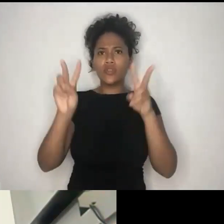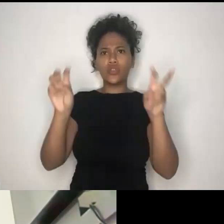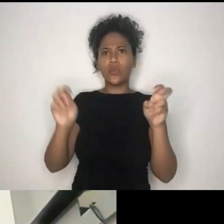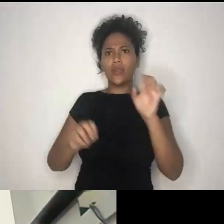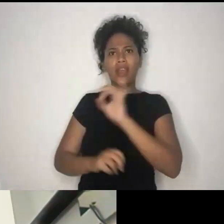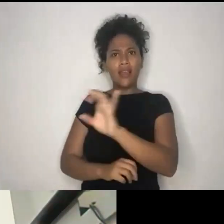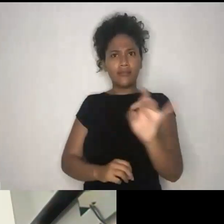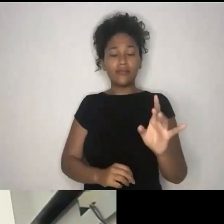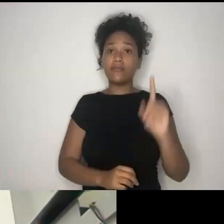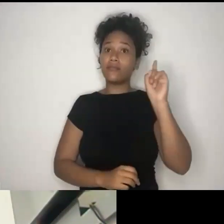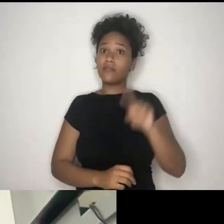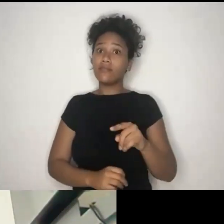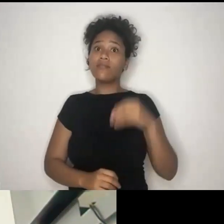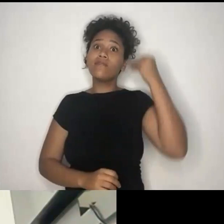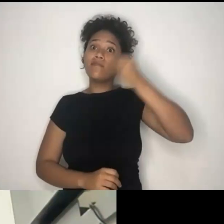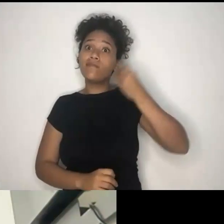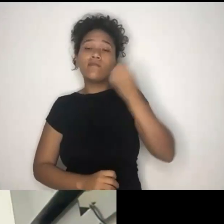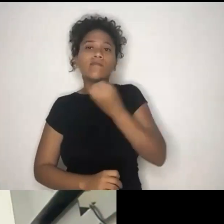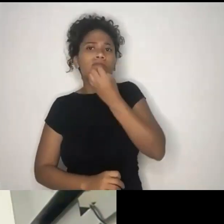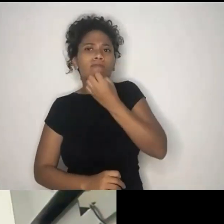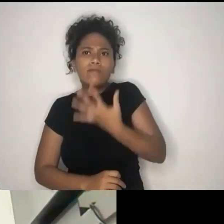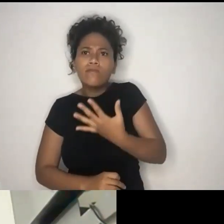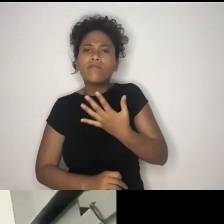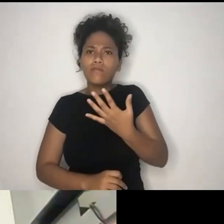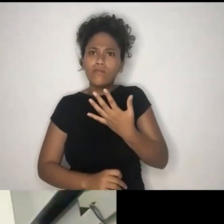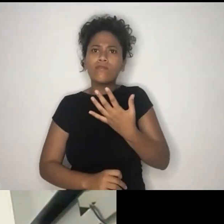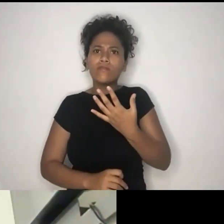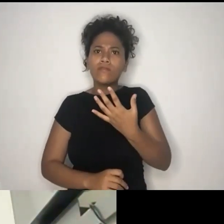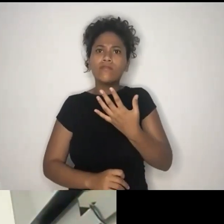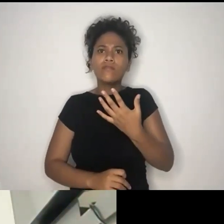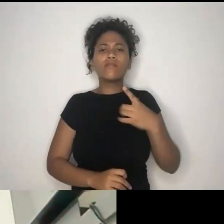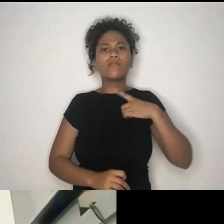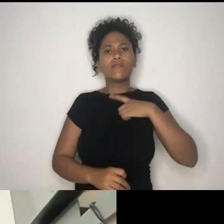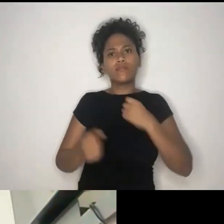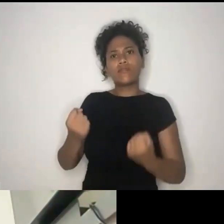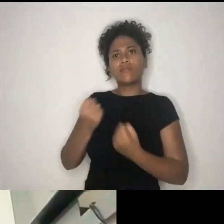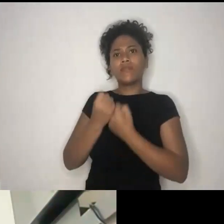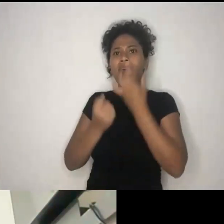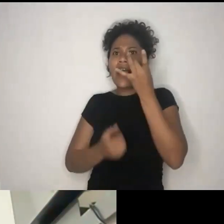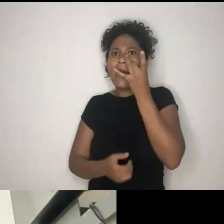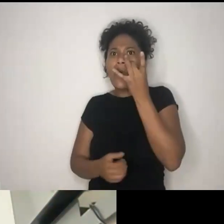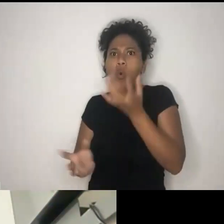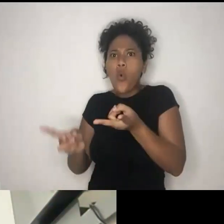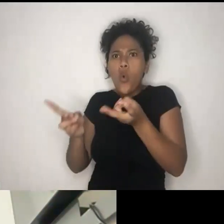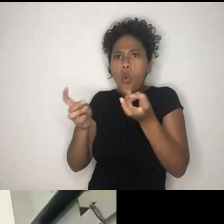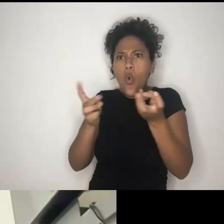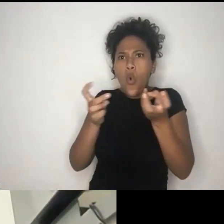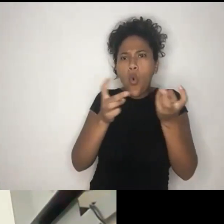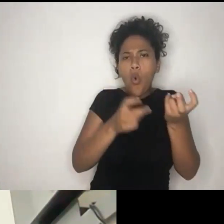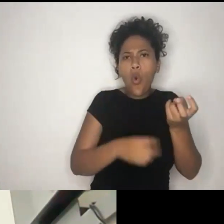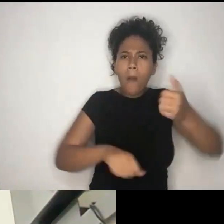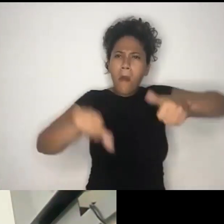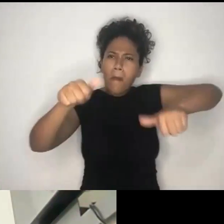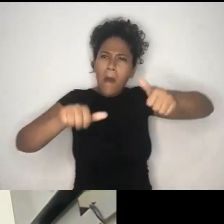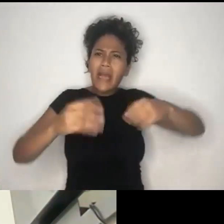tá sendo uma costura muito legal do Arte do amanhã contar com com a percepção e a sensibilidade